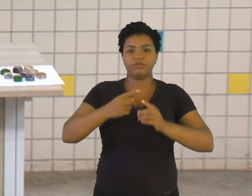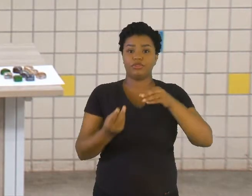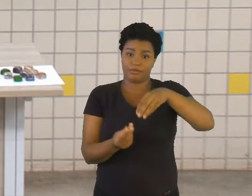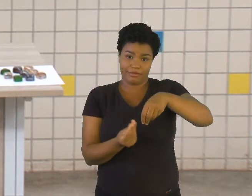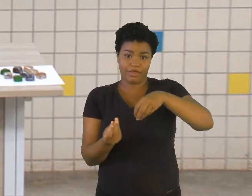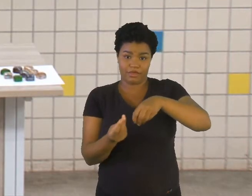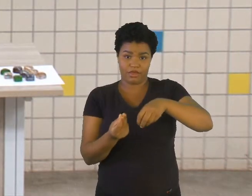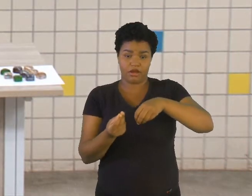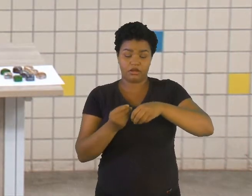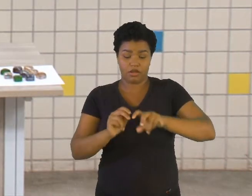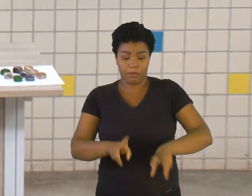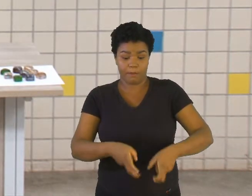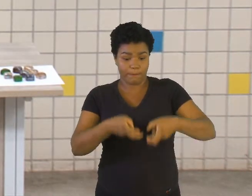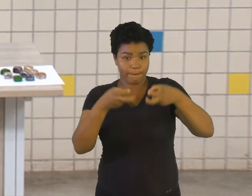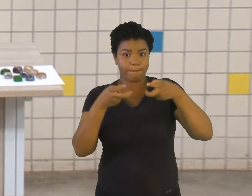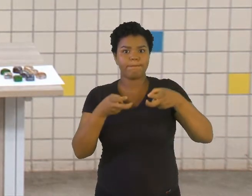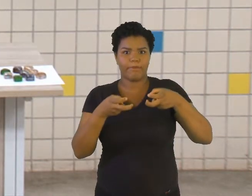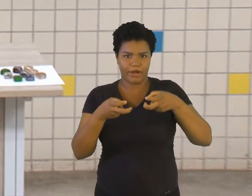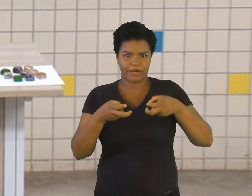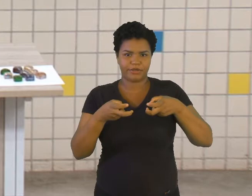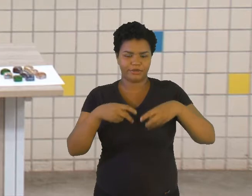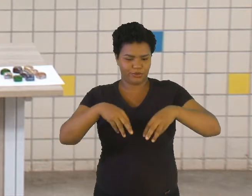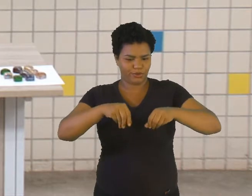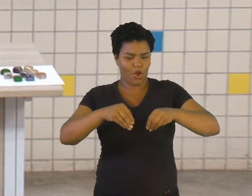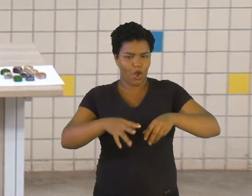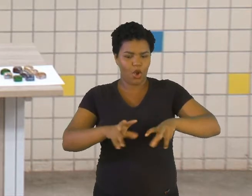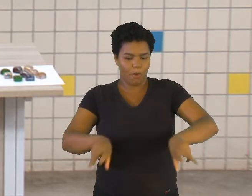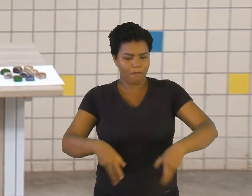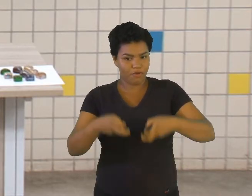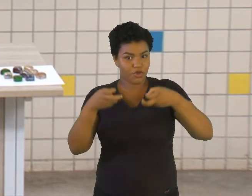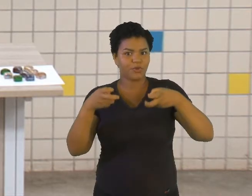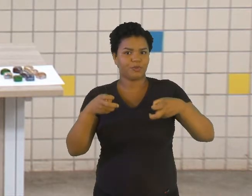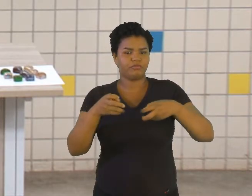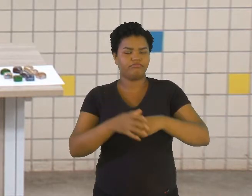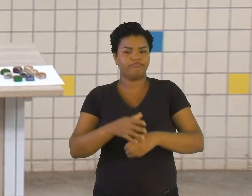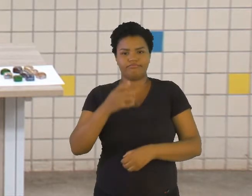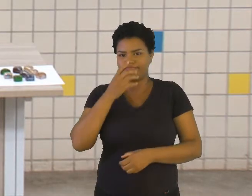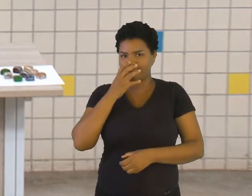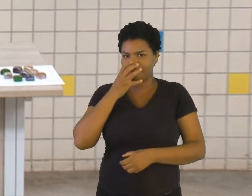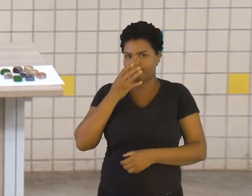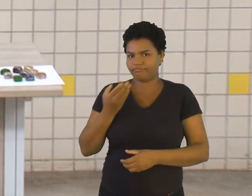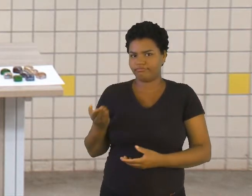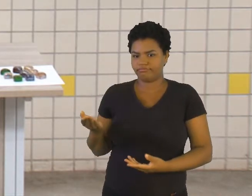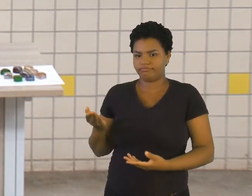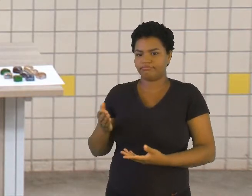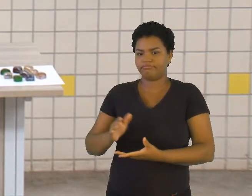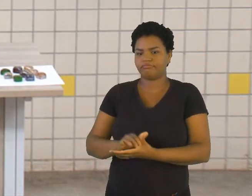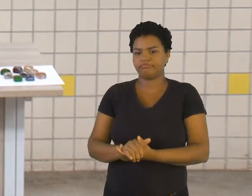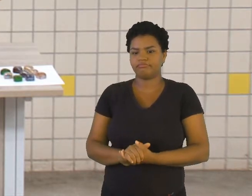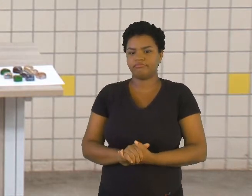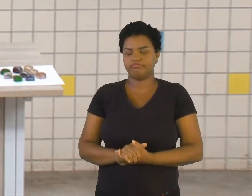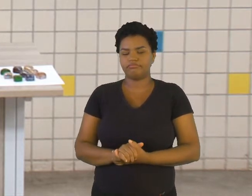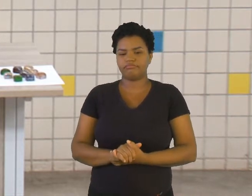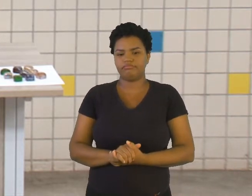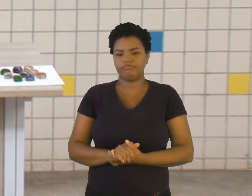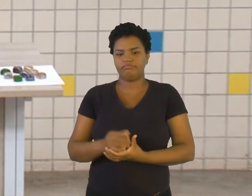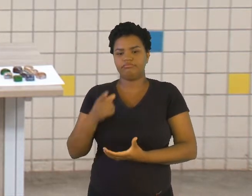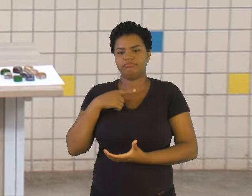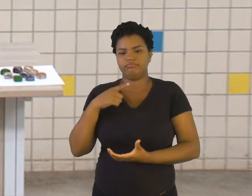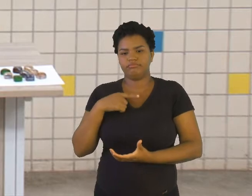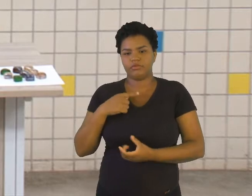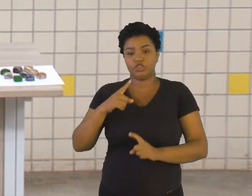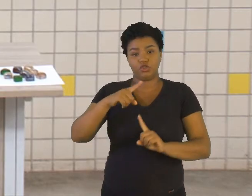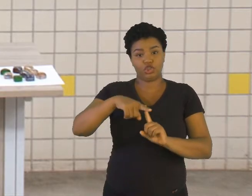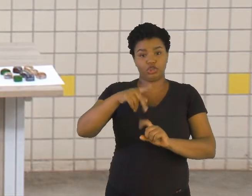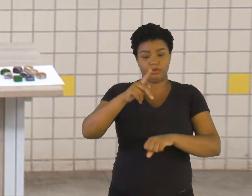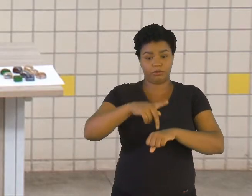são retirados lá do nosso solo. Observe aqui, nós temos aqui um tipo de